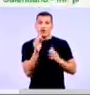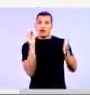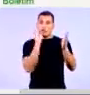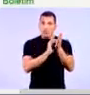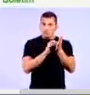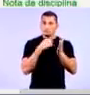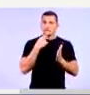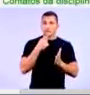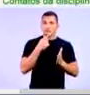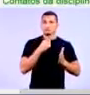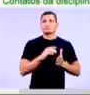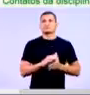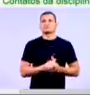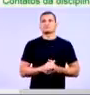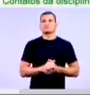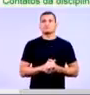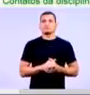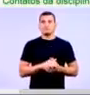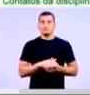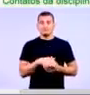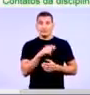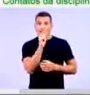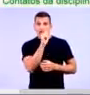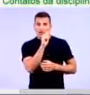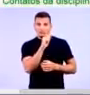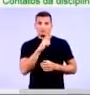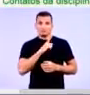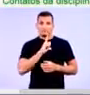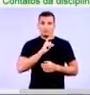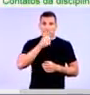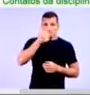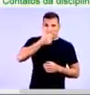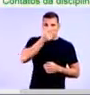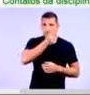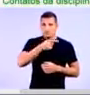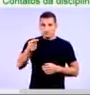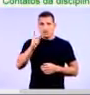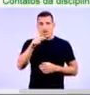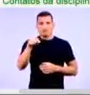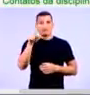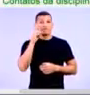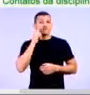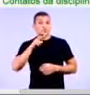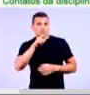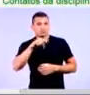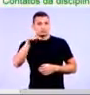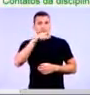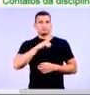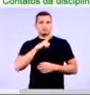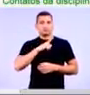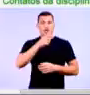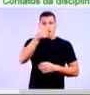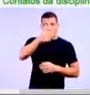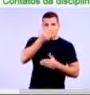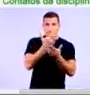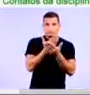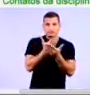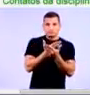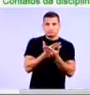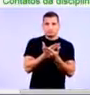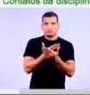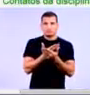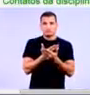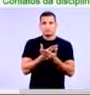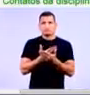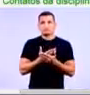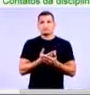tutor. Aqui você já tem a primeira semana, essa visualização que vocês têm. A primeira aula, né?